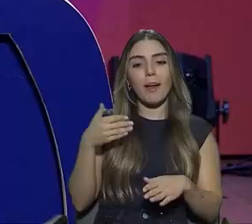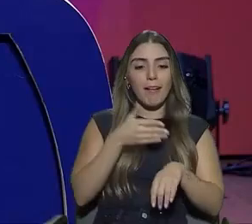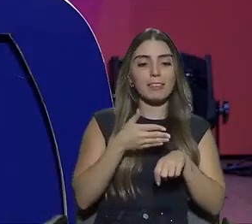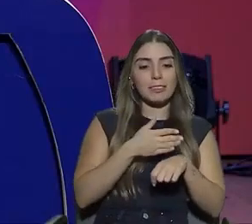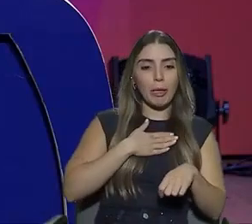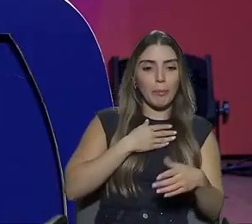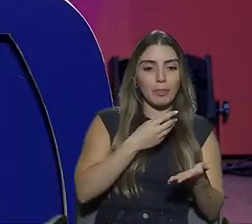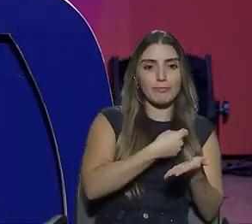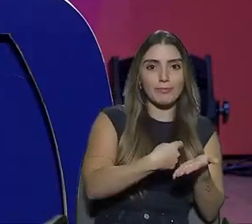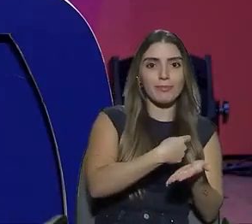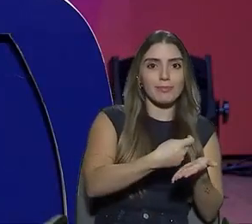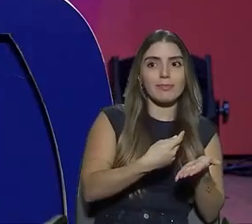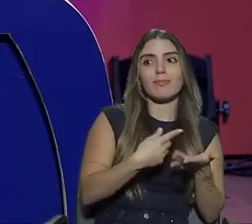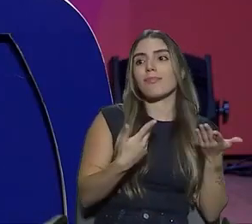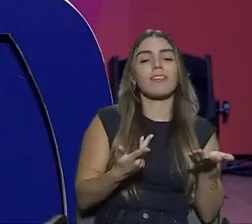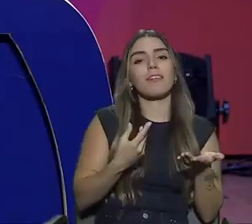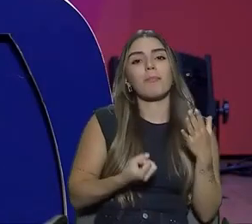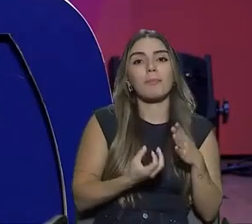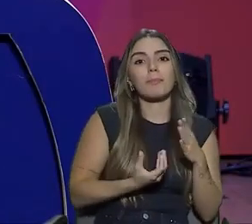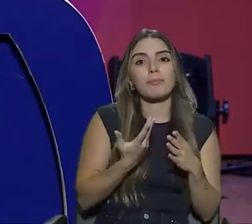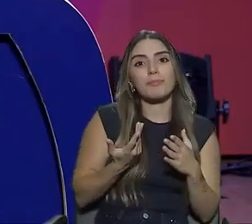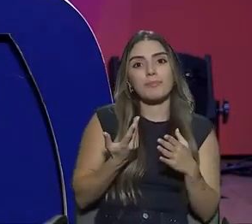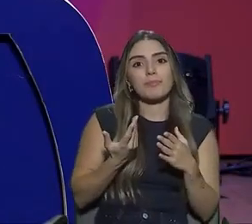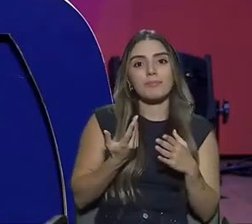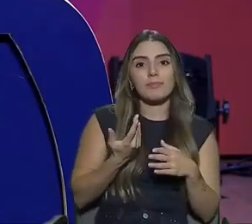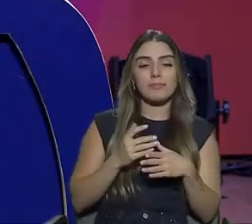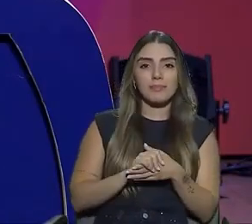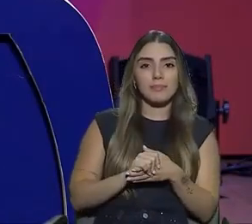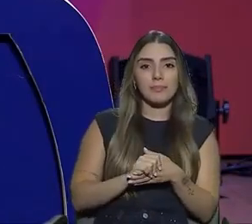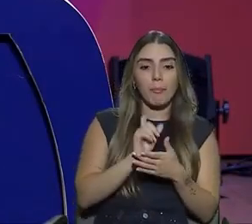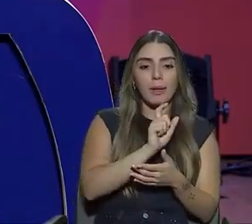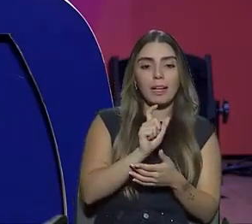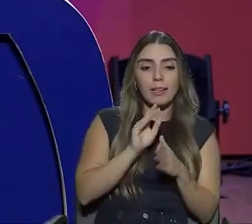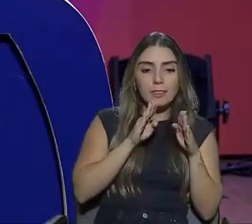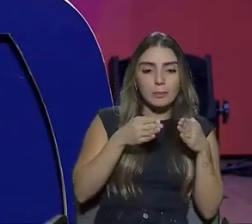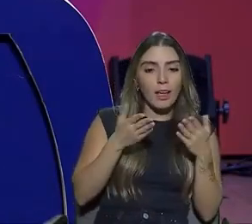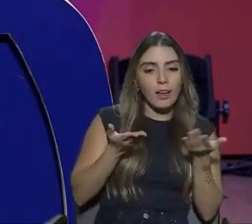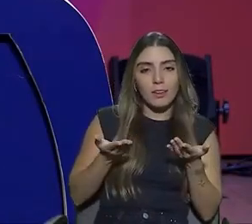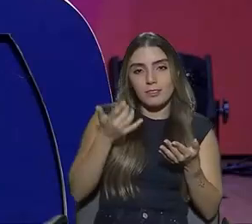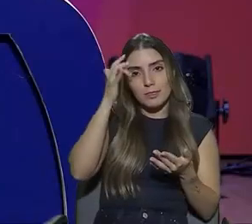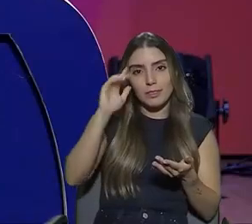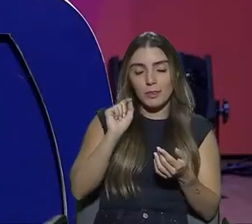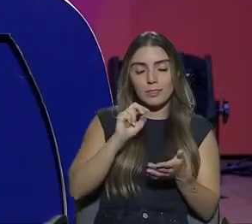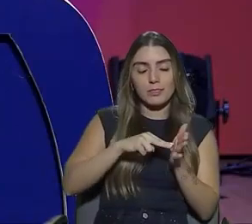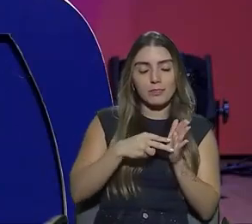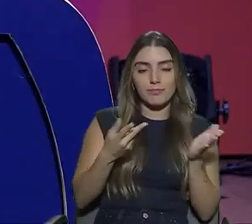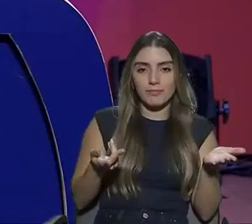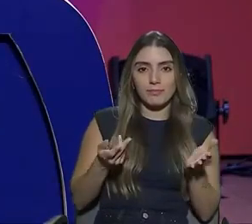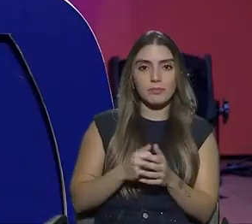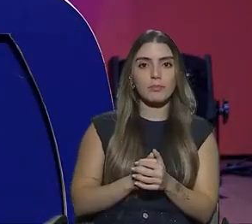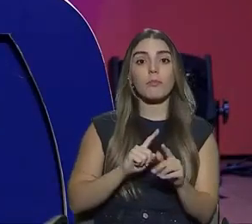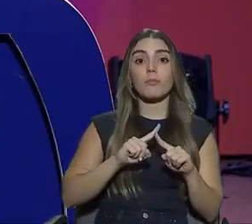né, e hoje eu já não sei mais o que significam, mas estão lá. Então, a escrita literária, ela começa na